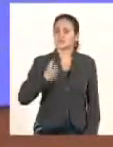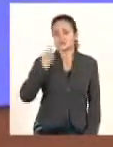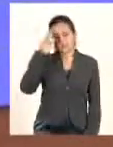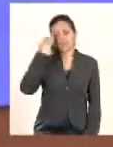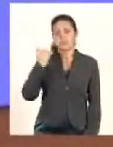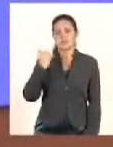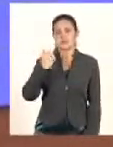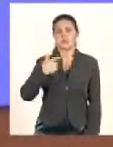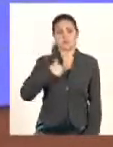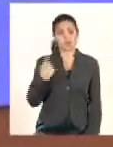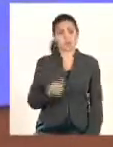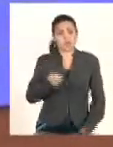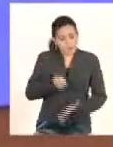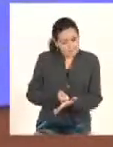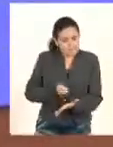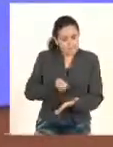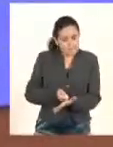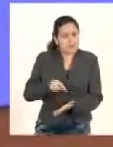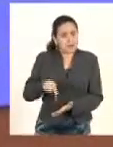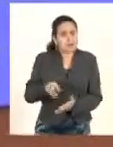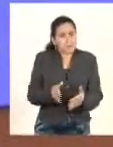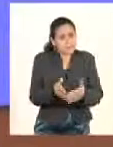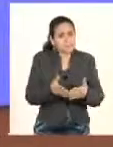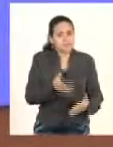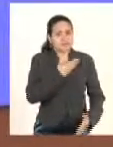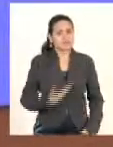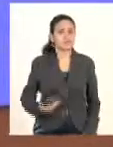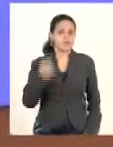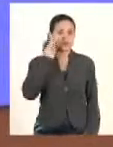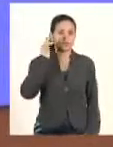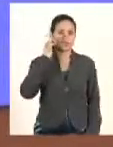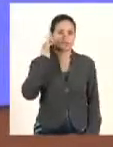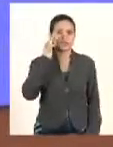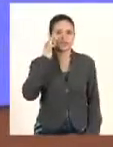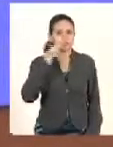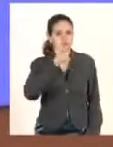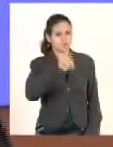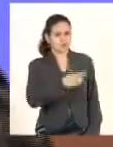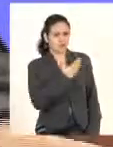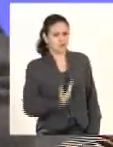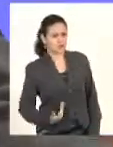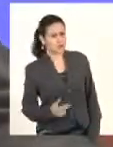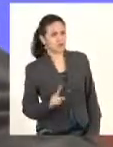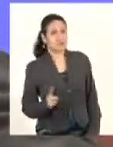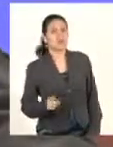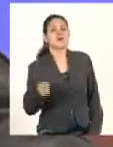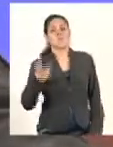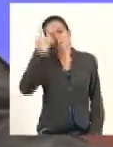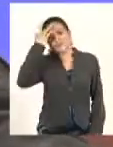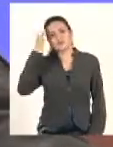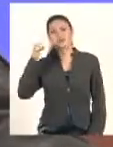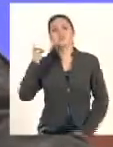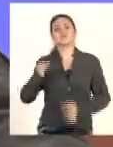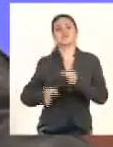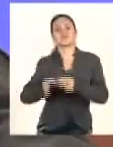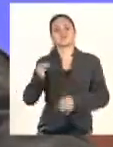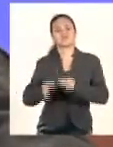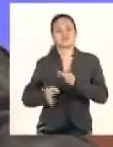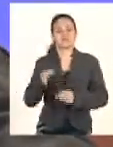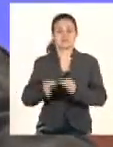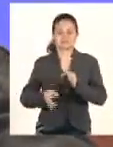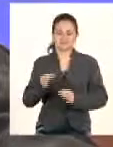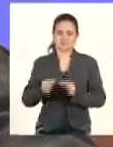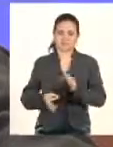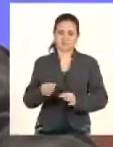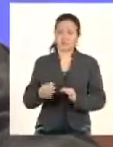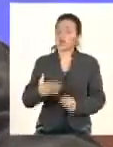tribuna, deputada Graça Paz, pedi ao governador Flávio Dino, não como governador, mas como jurista, que na minha opinião ele